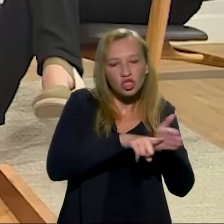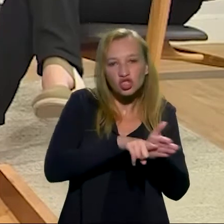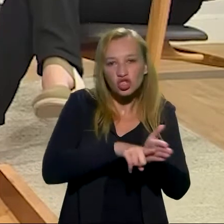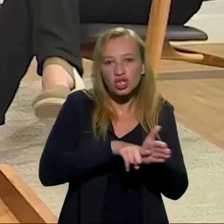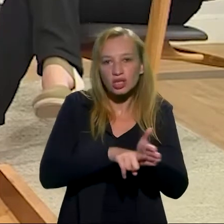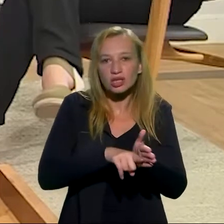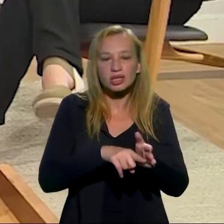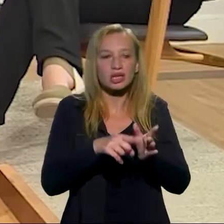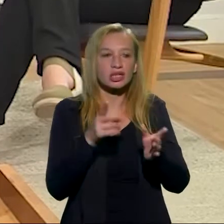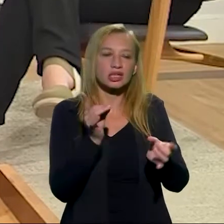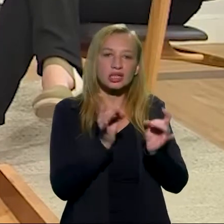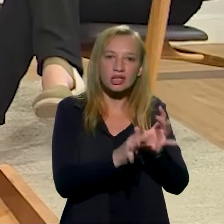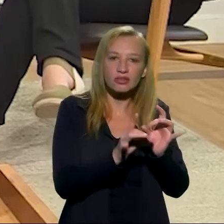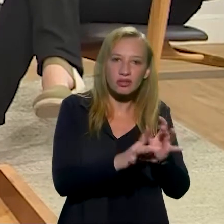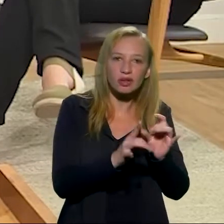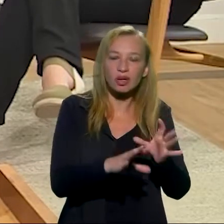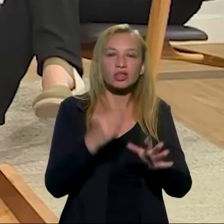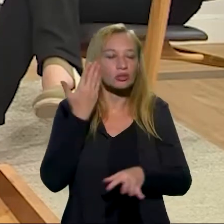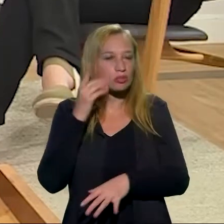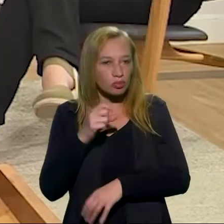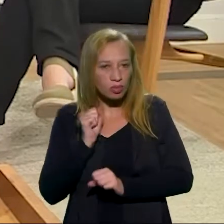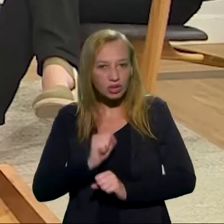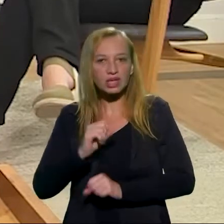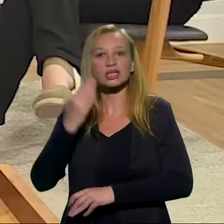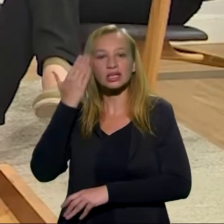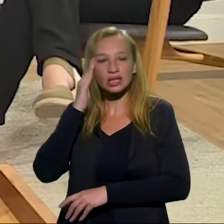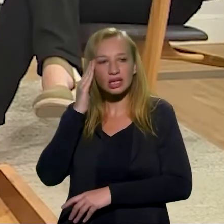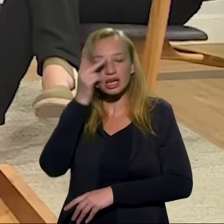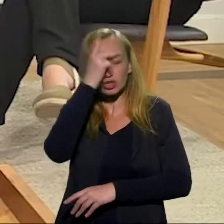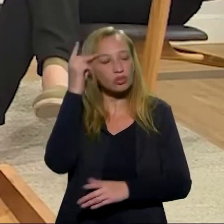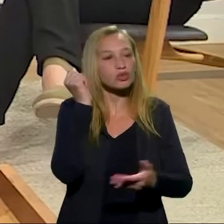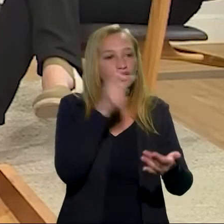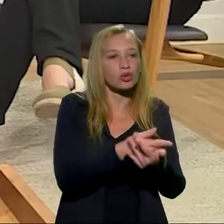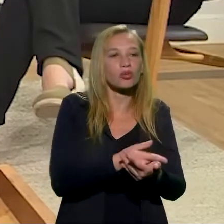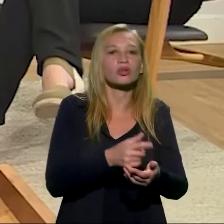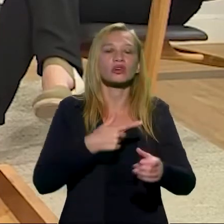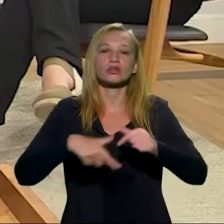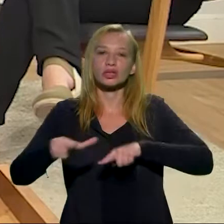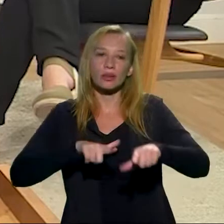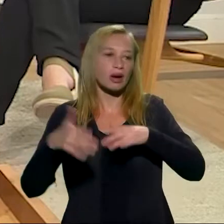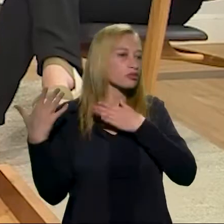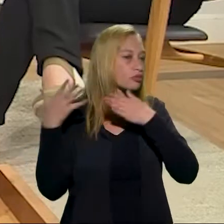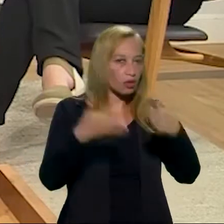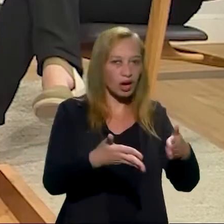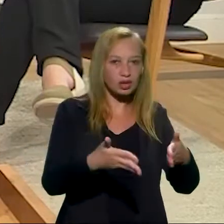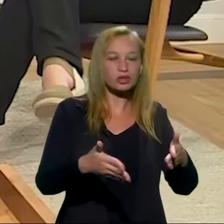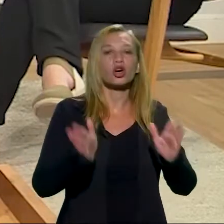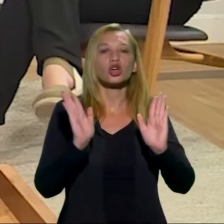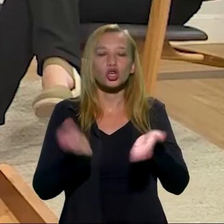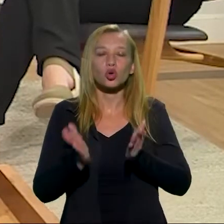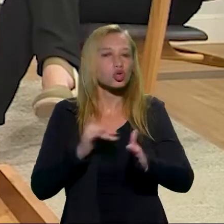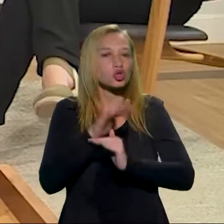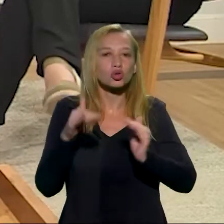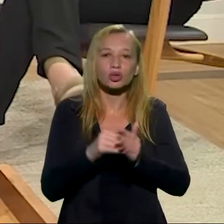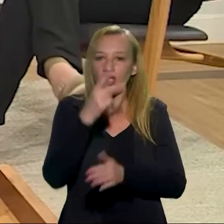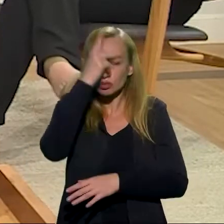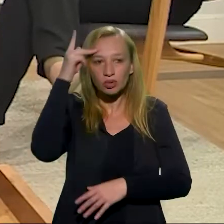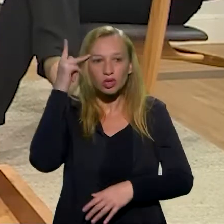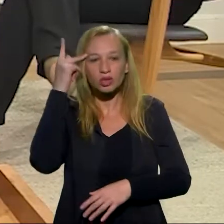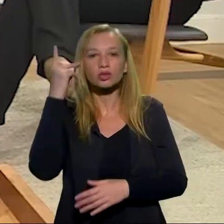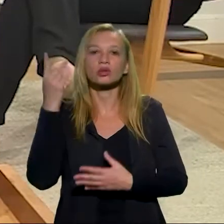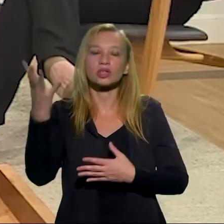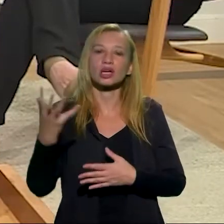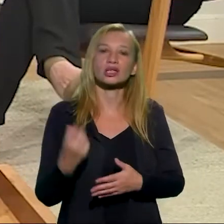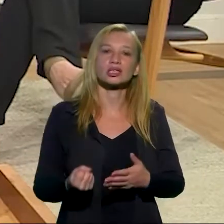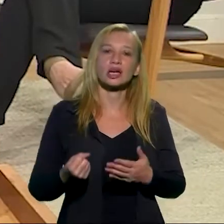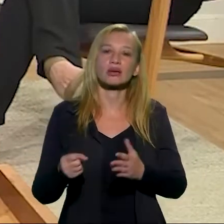de consumo para que a gente pudesse entender o consumidor de água mineral do estado do Rio e a gente fez um trabalho direcionado. Né? E hoje todo mundo se